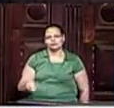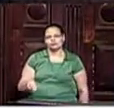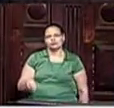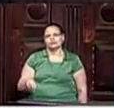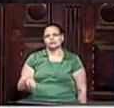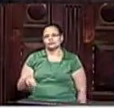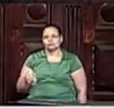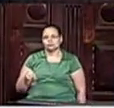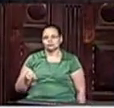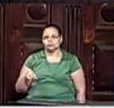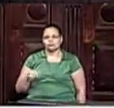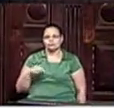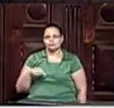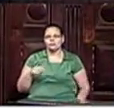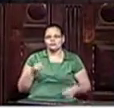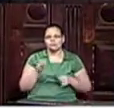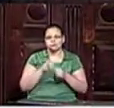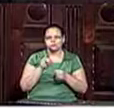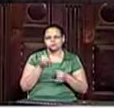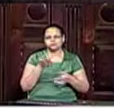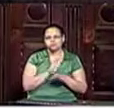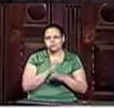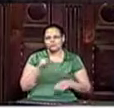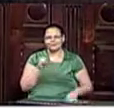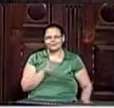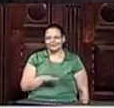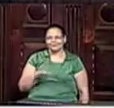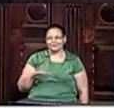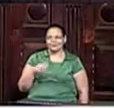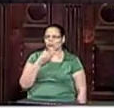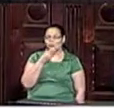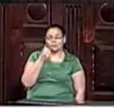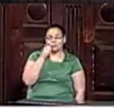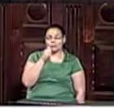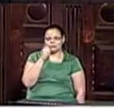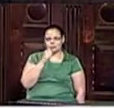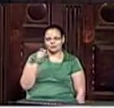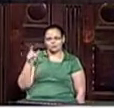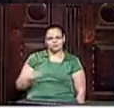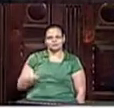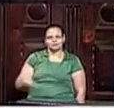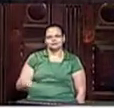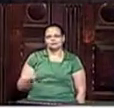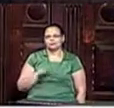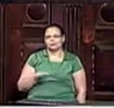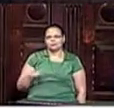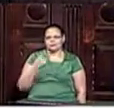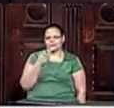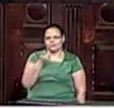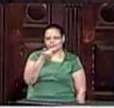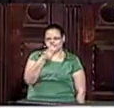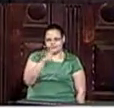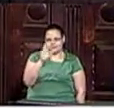Os casos em que o sexo da criança não foi informado totalizaram 15%.